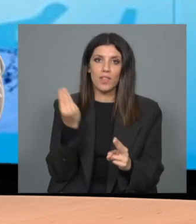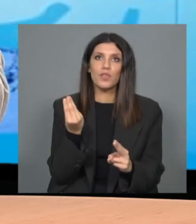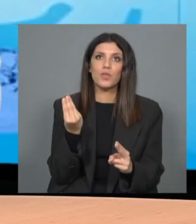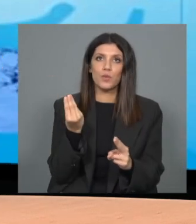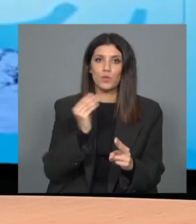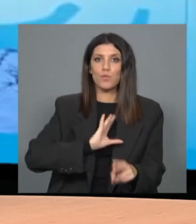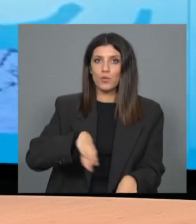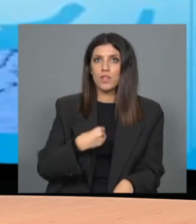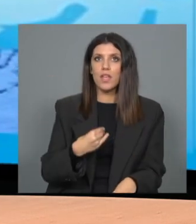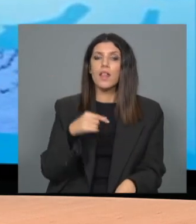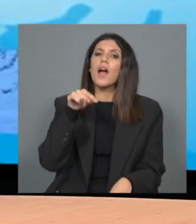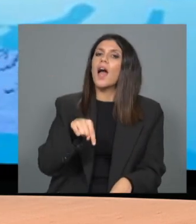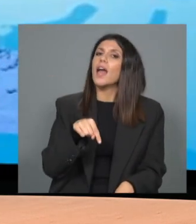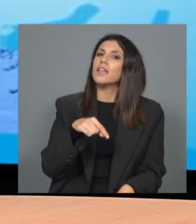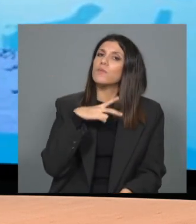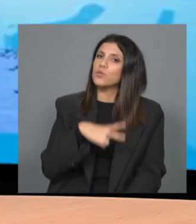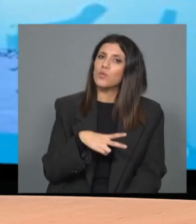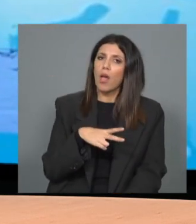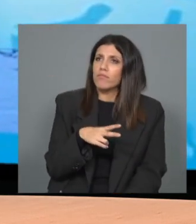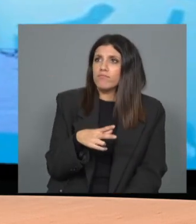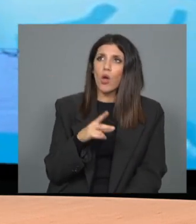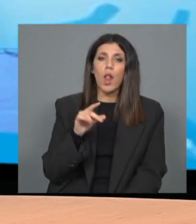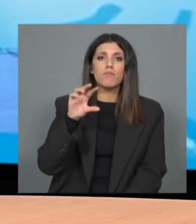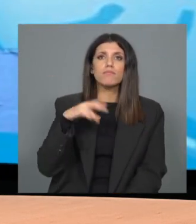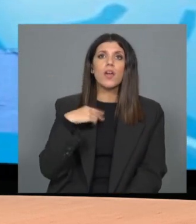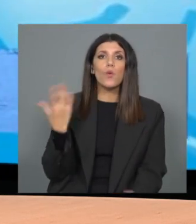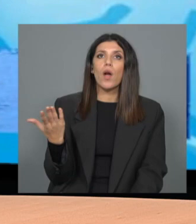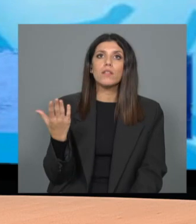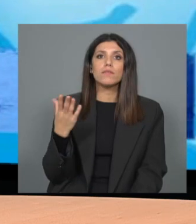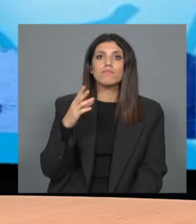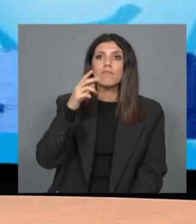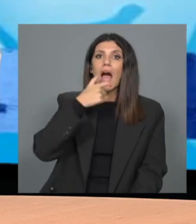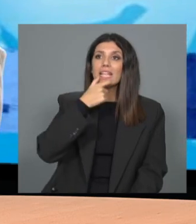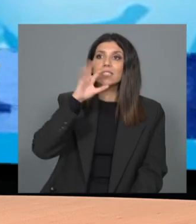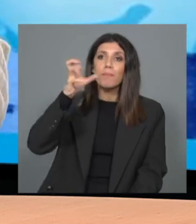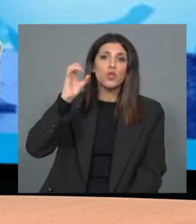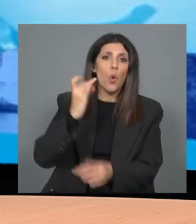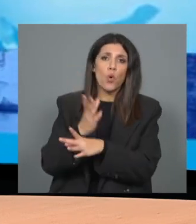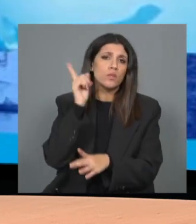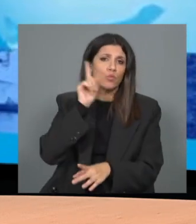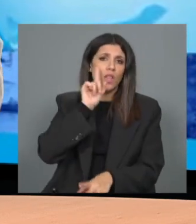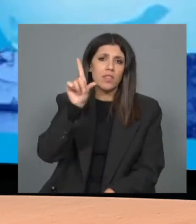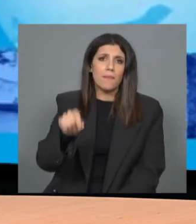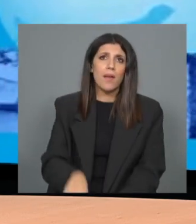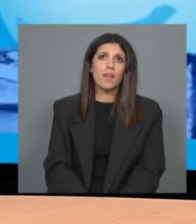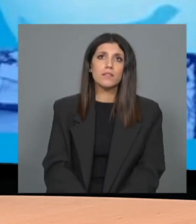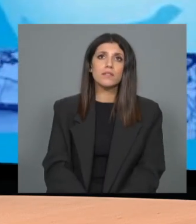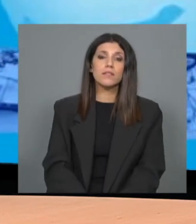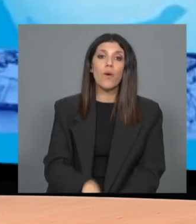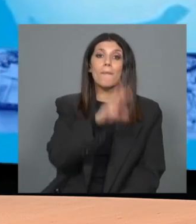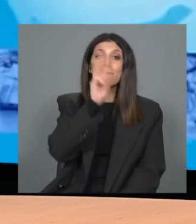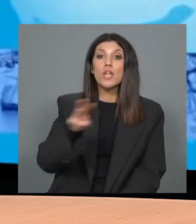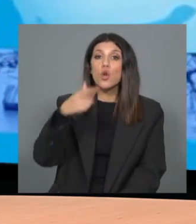Nós já acompanhamos Jornadas Mundiais de Juventude há muitos anos. É sempre o grande encontro do Papa com centenas, milhares, com milhões de